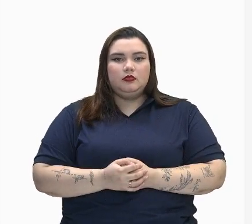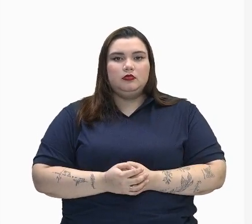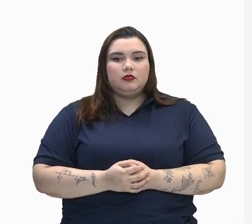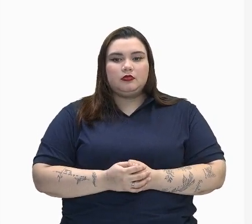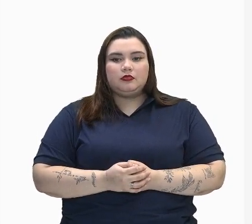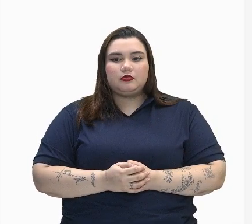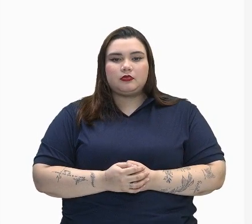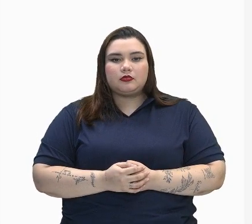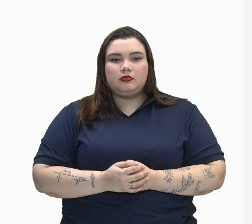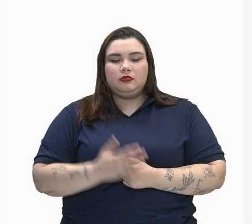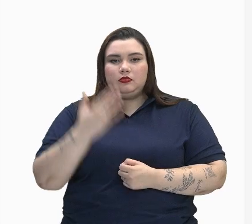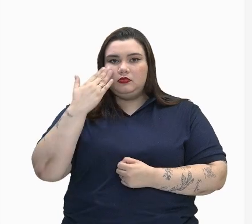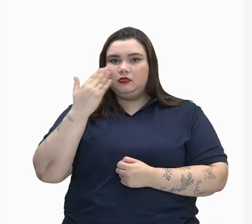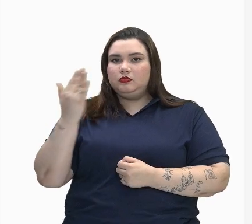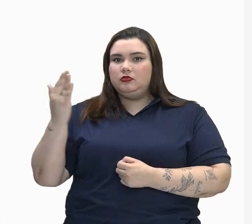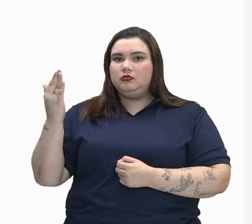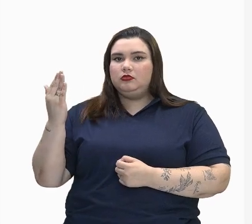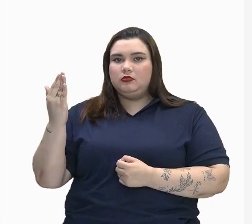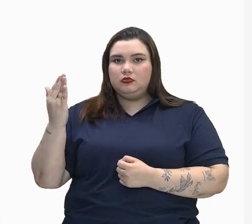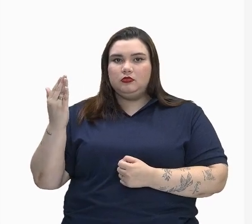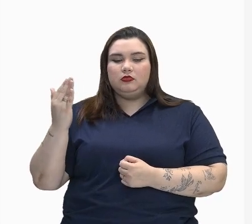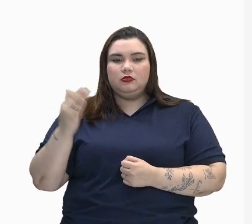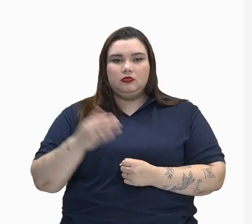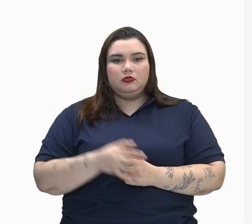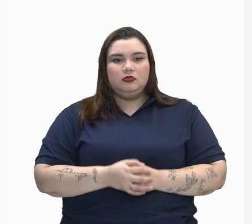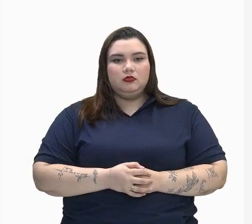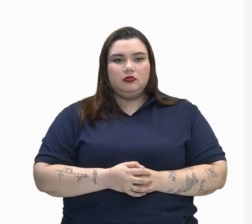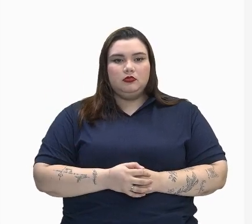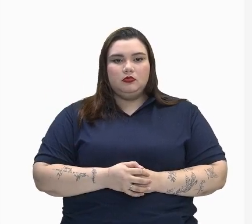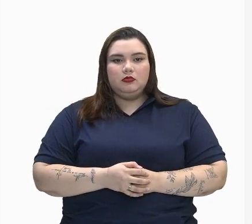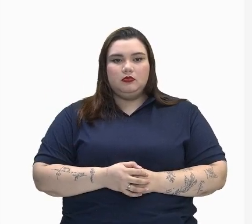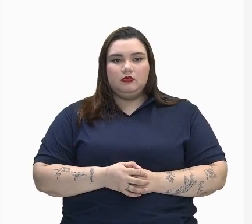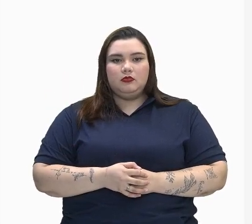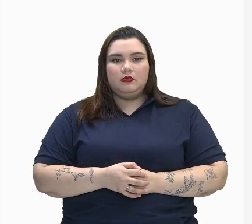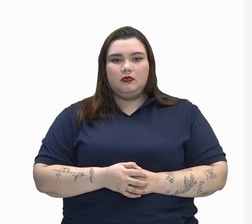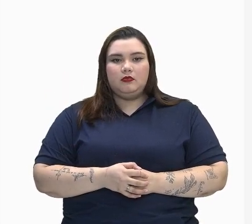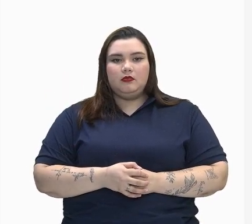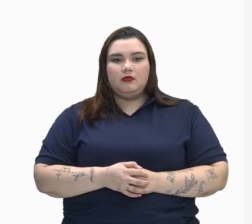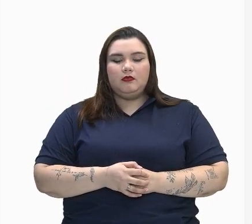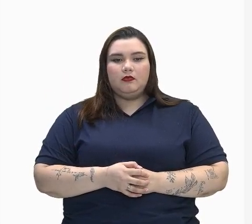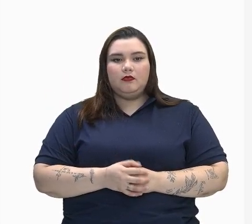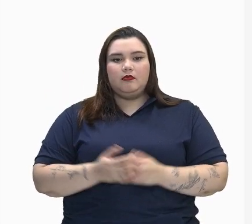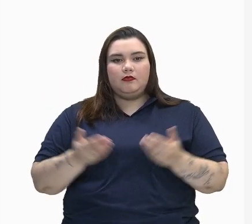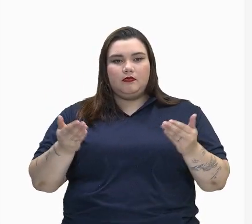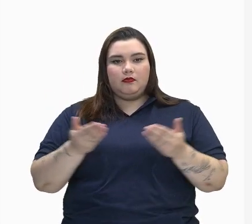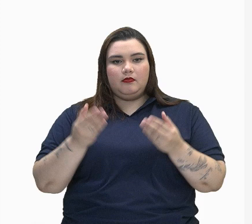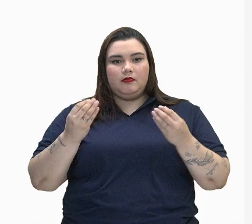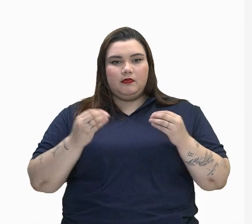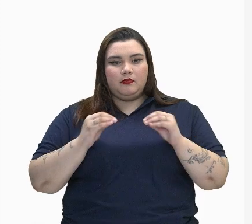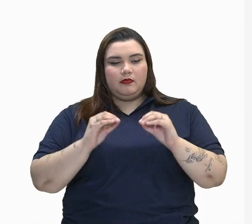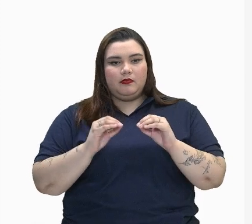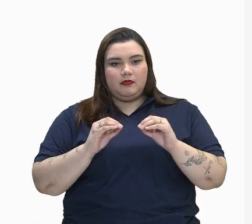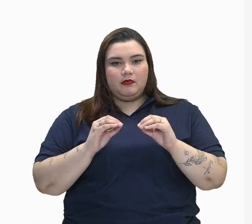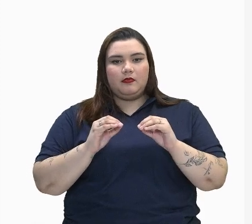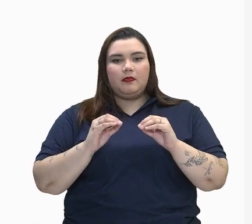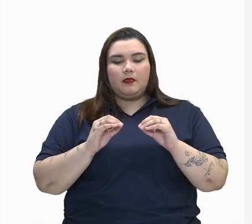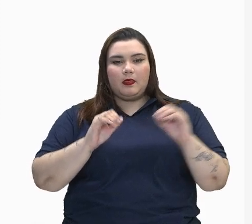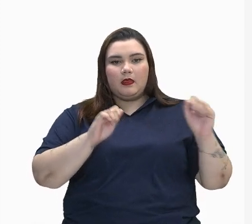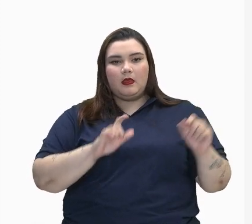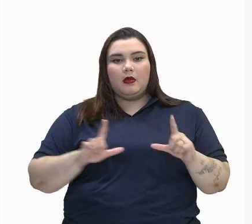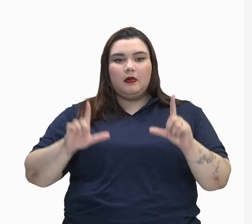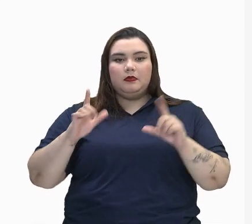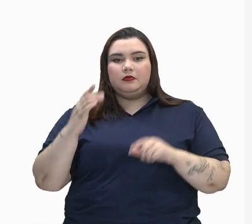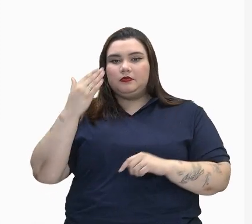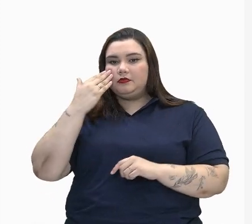aqui. Está entre a raiz de 1 e a raiz de 4. Então, vamos escrever isso, tá certo? Aqui na nossa próxima